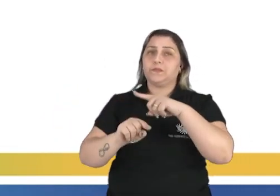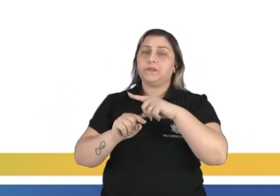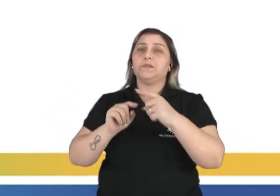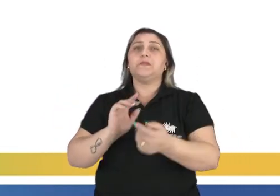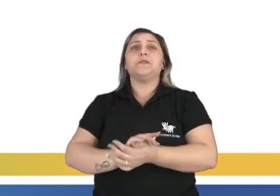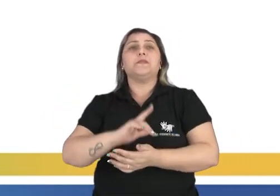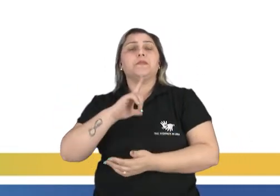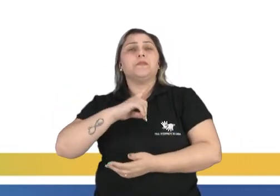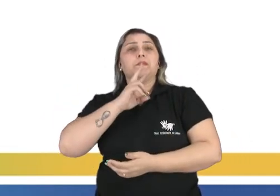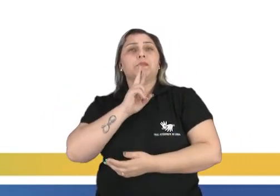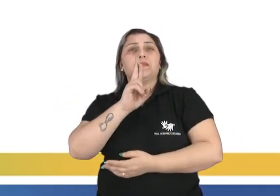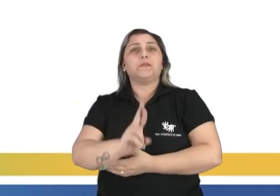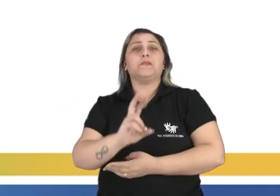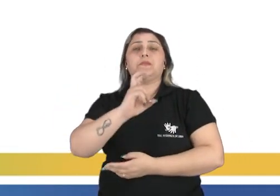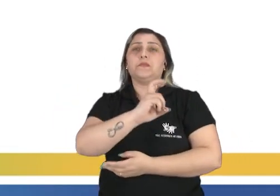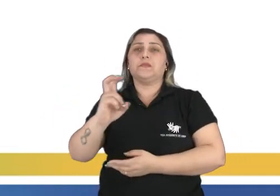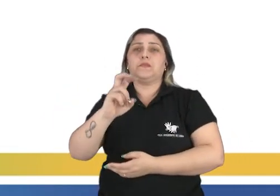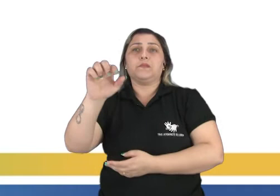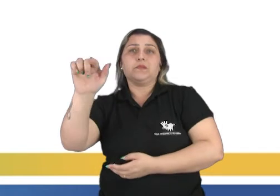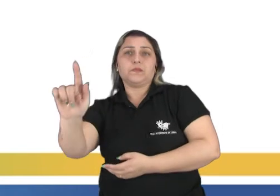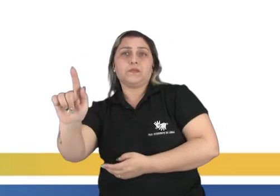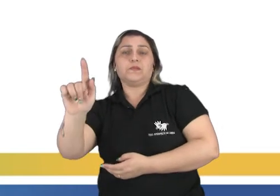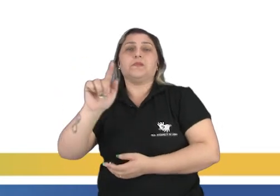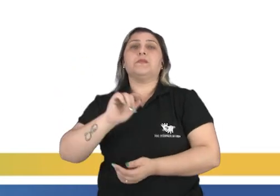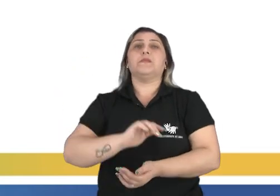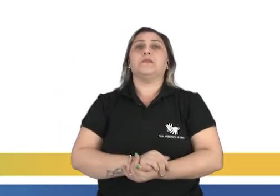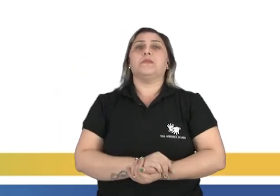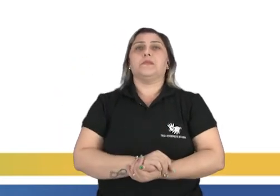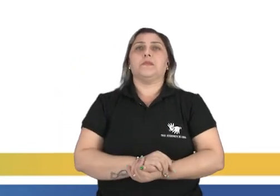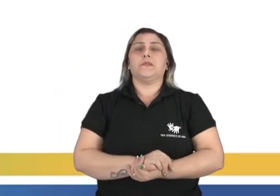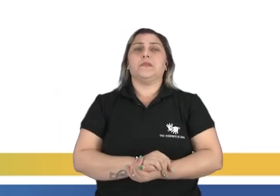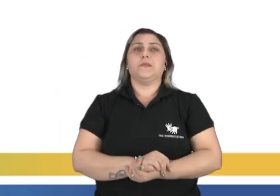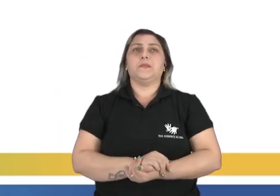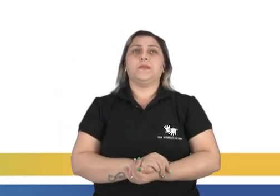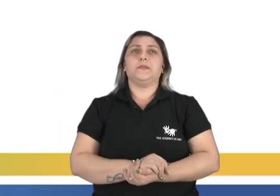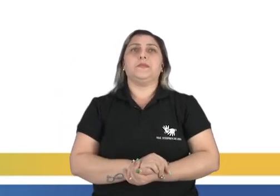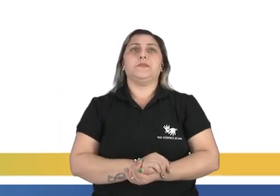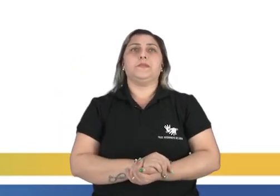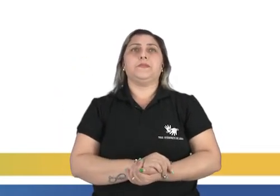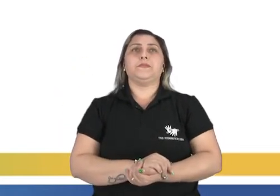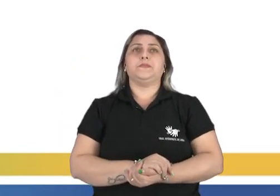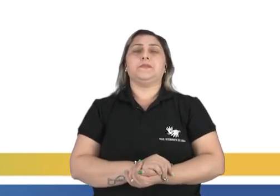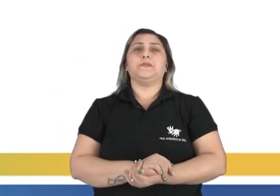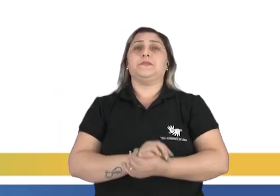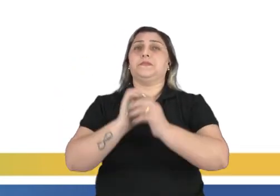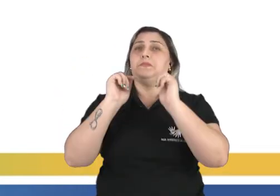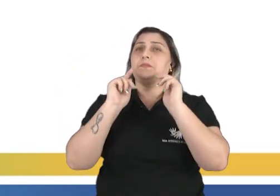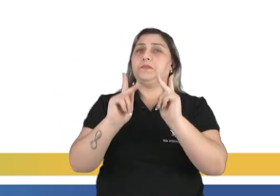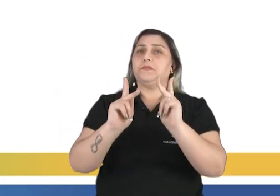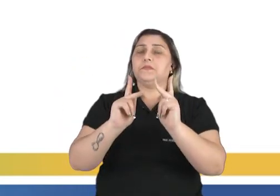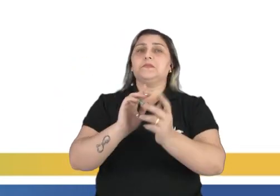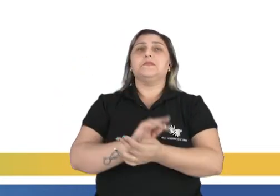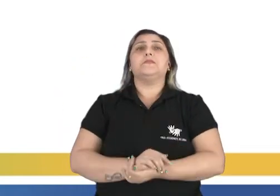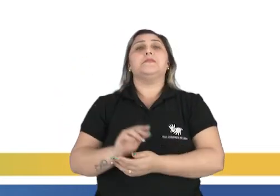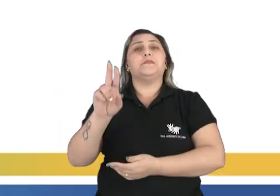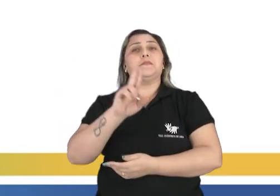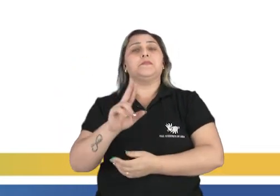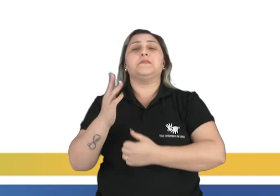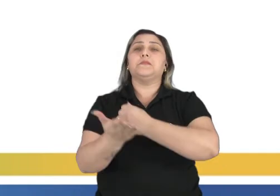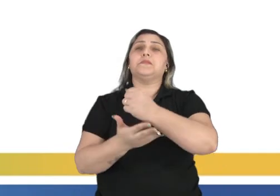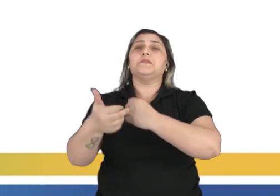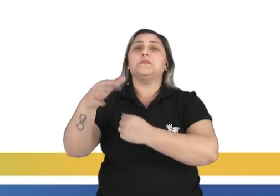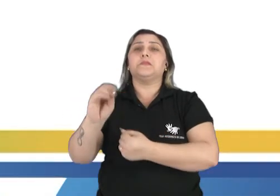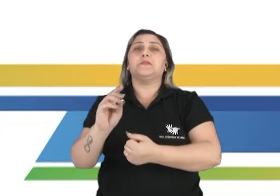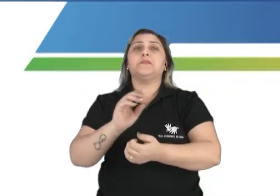valor, vamos ter a resposta, que no nosso caso será de 55 gramas. Tá ok? Então, o uso da base